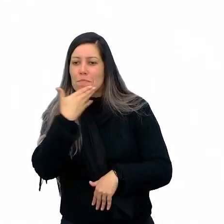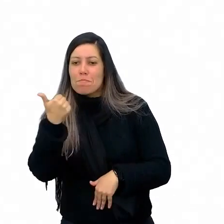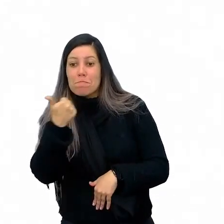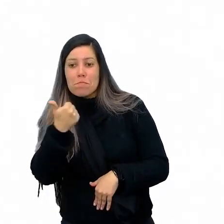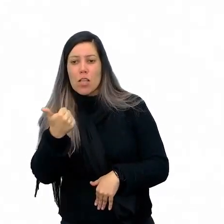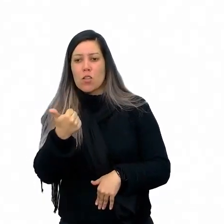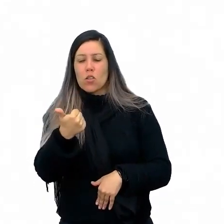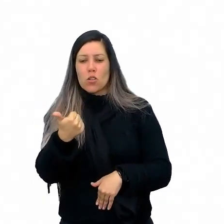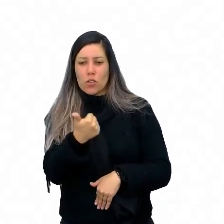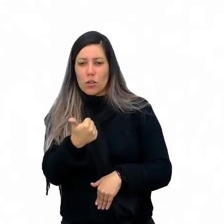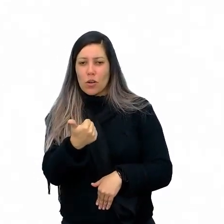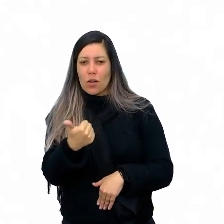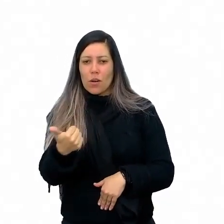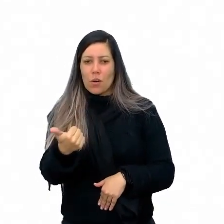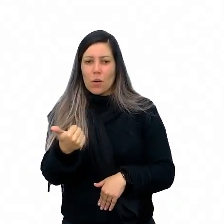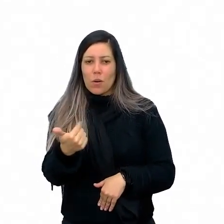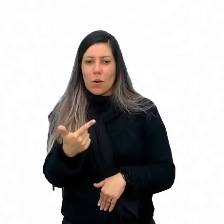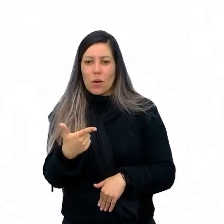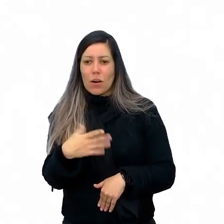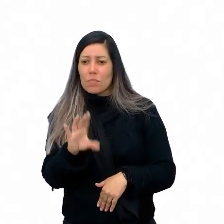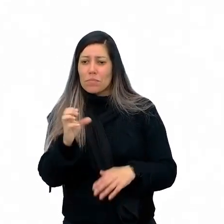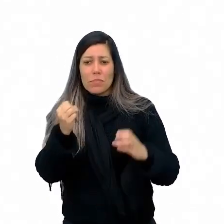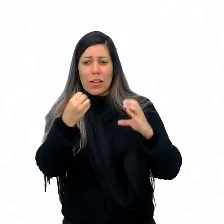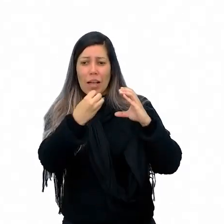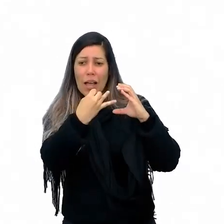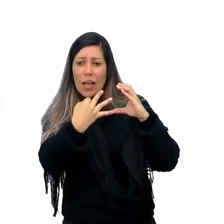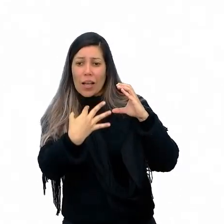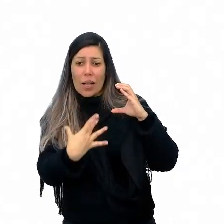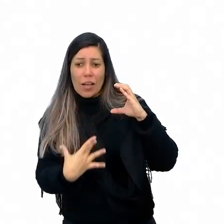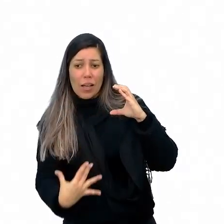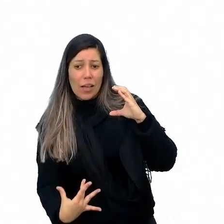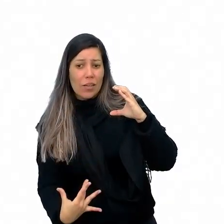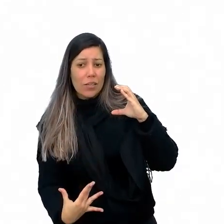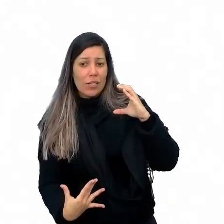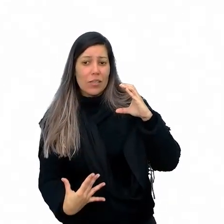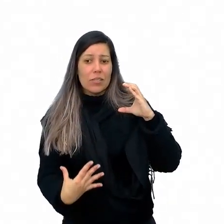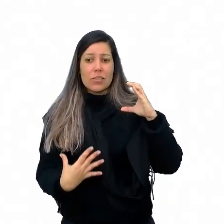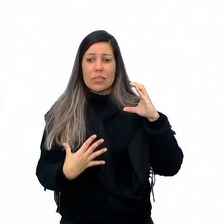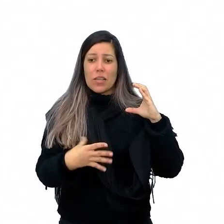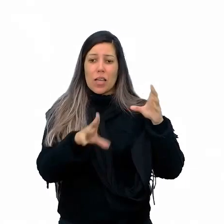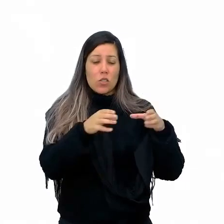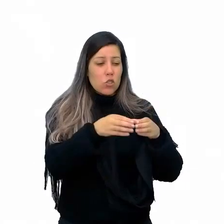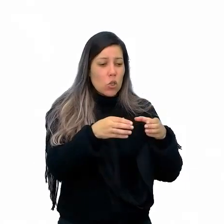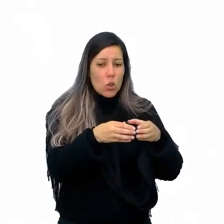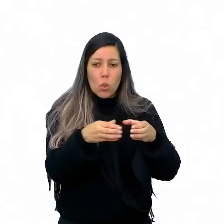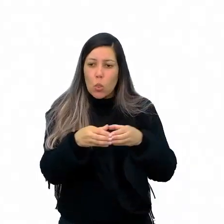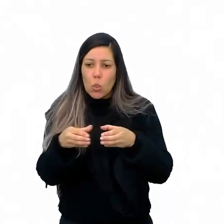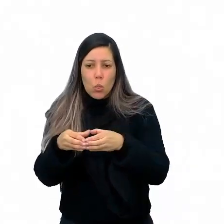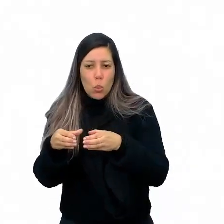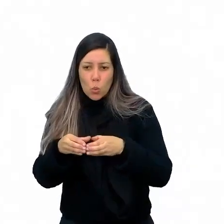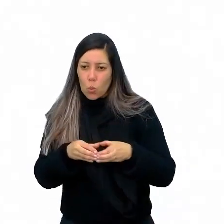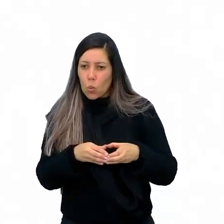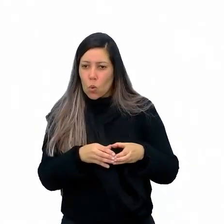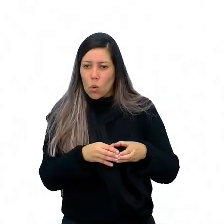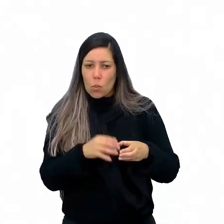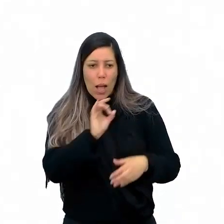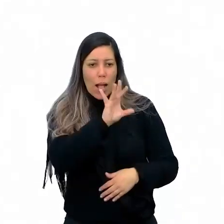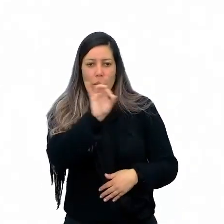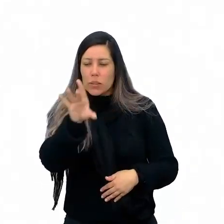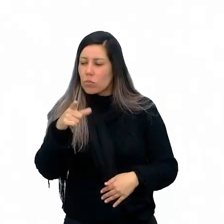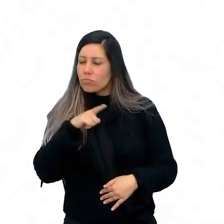para determinadas características de determinadas turmas, etc. e tal.